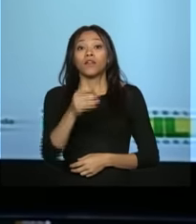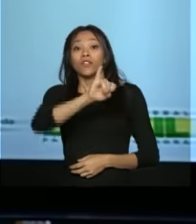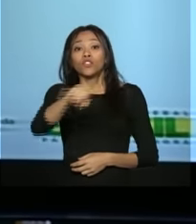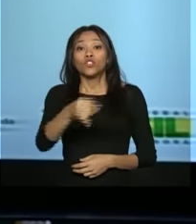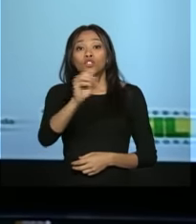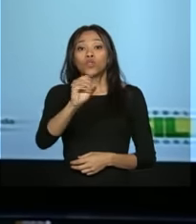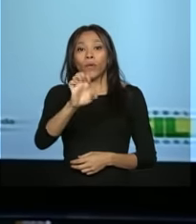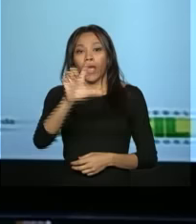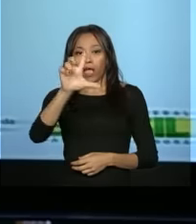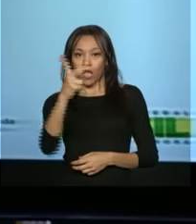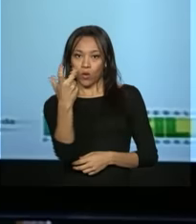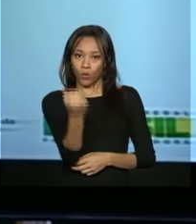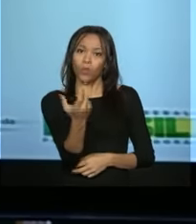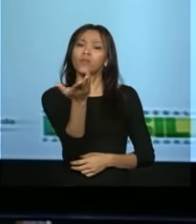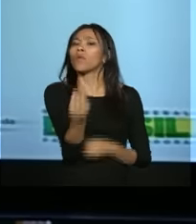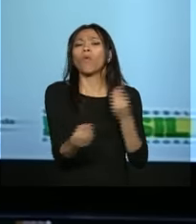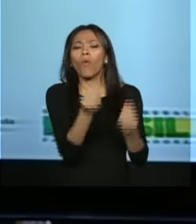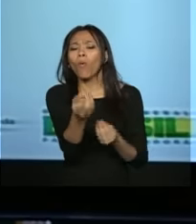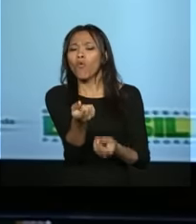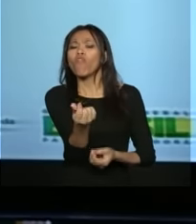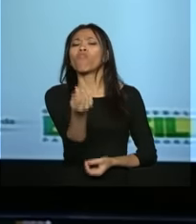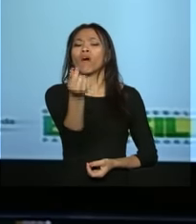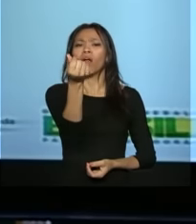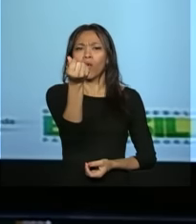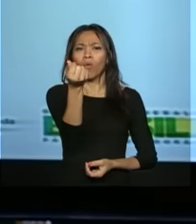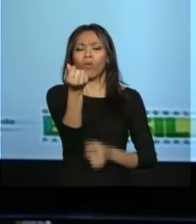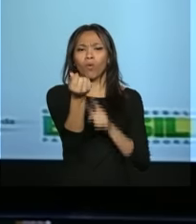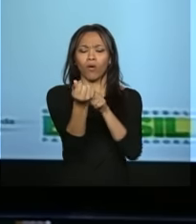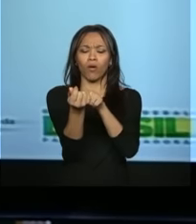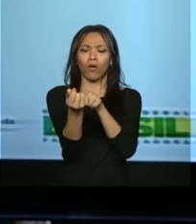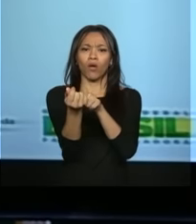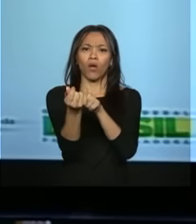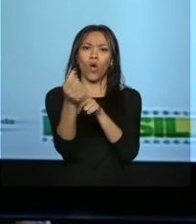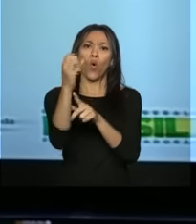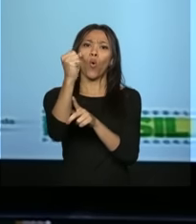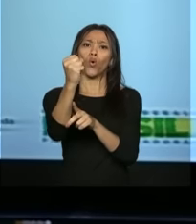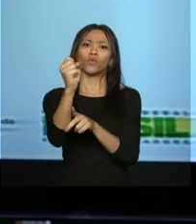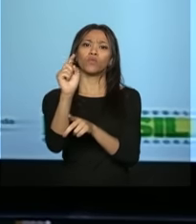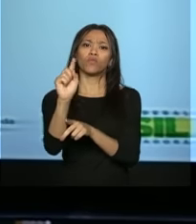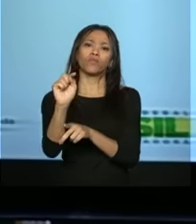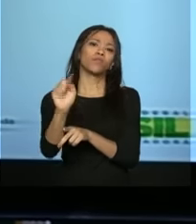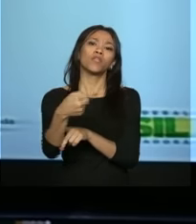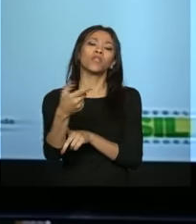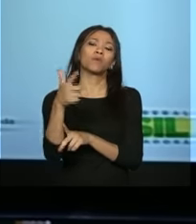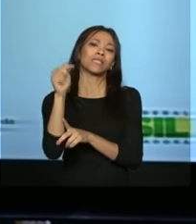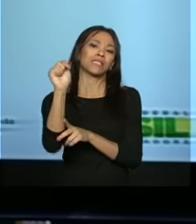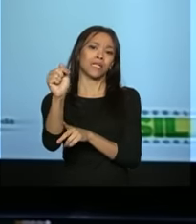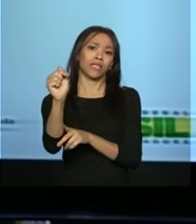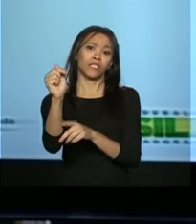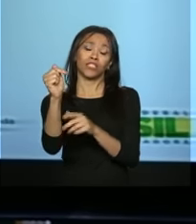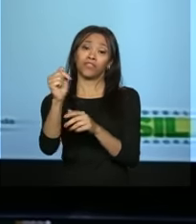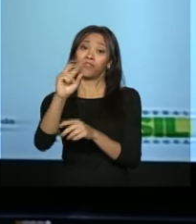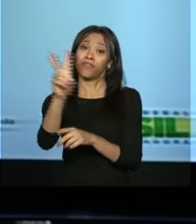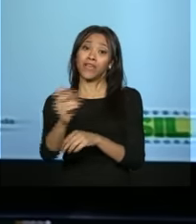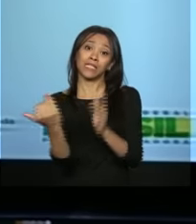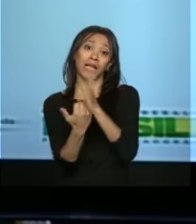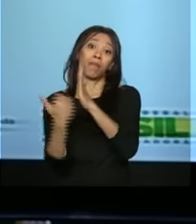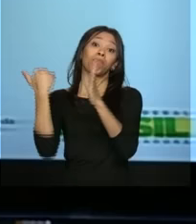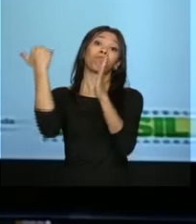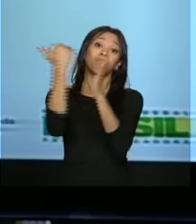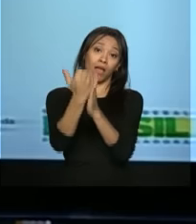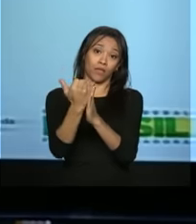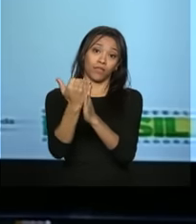prótese de joelho chega a um valor final do produto 8,7 vez maior do que seu custo